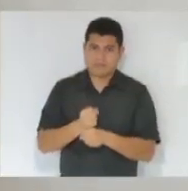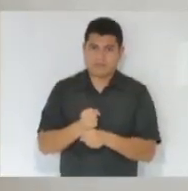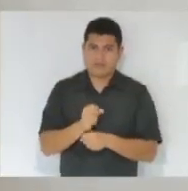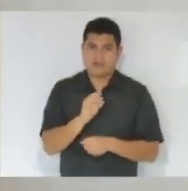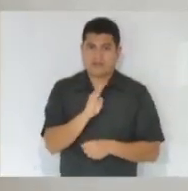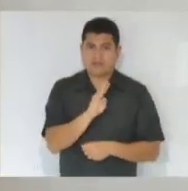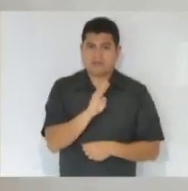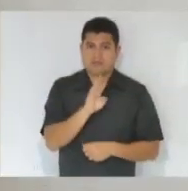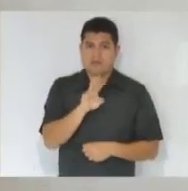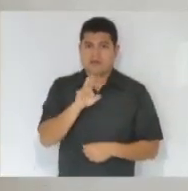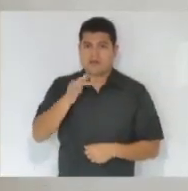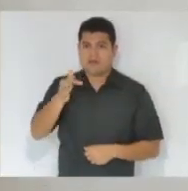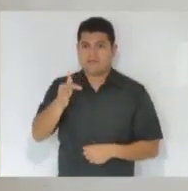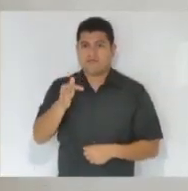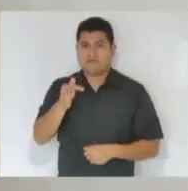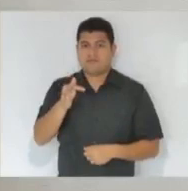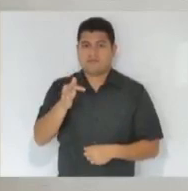BRF,